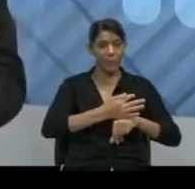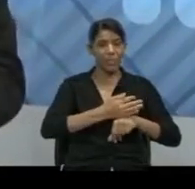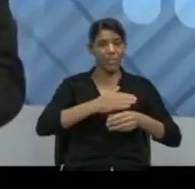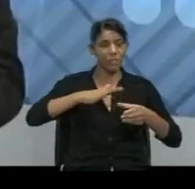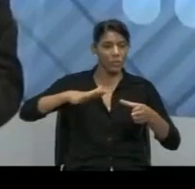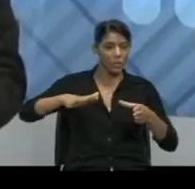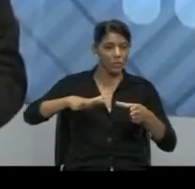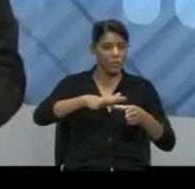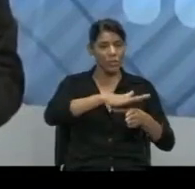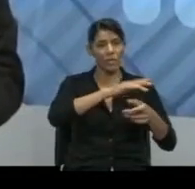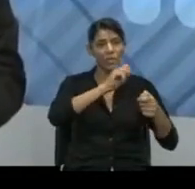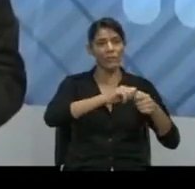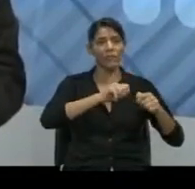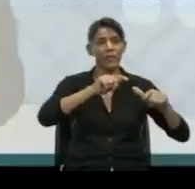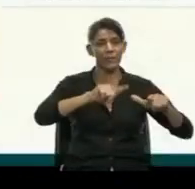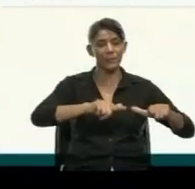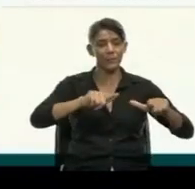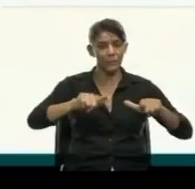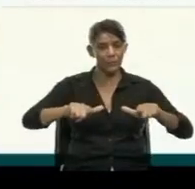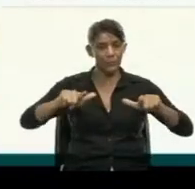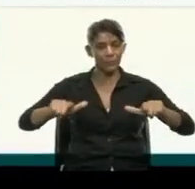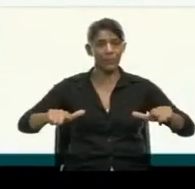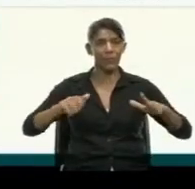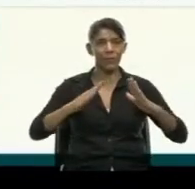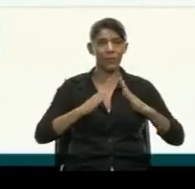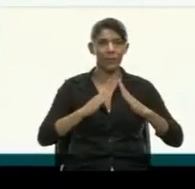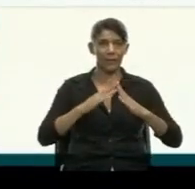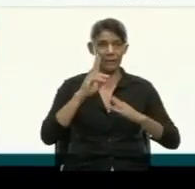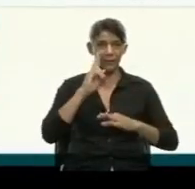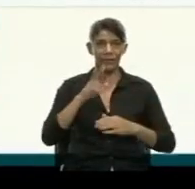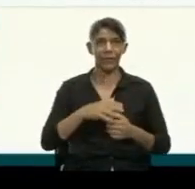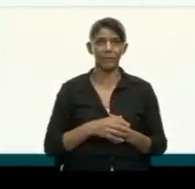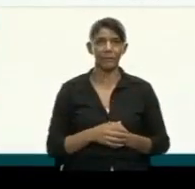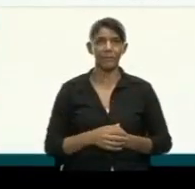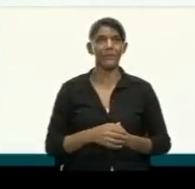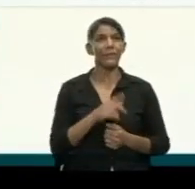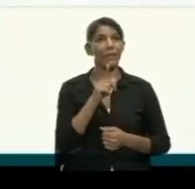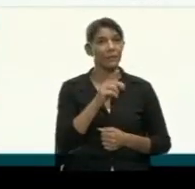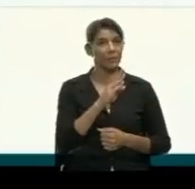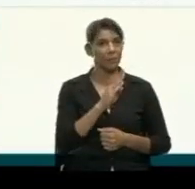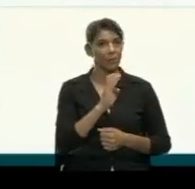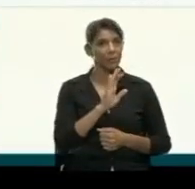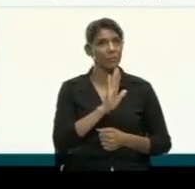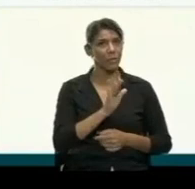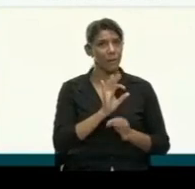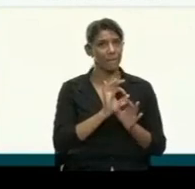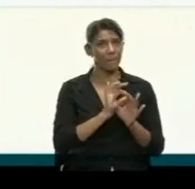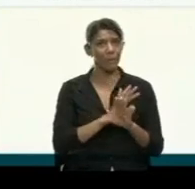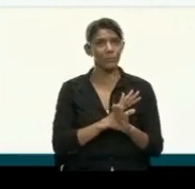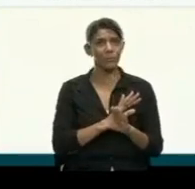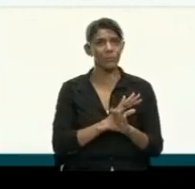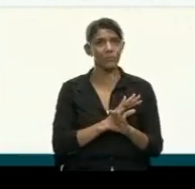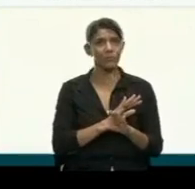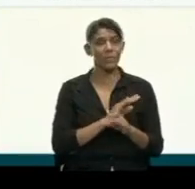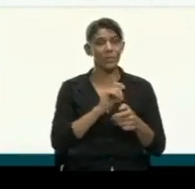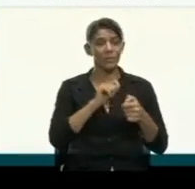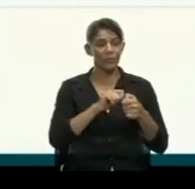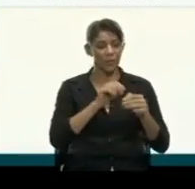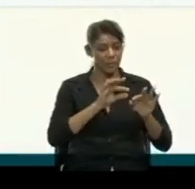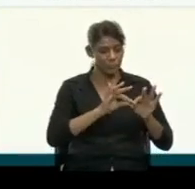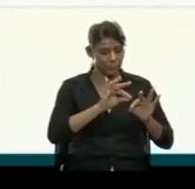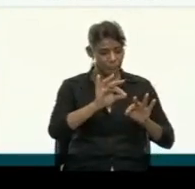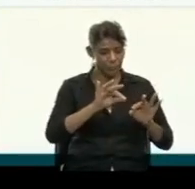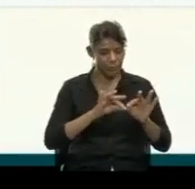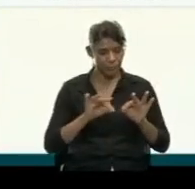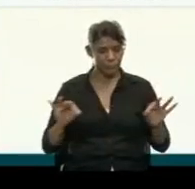Tudo bem? Então, retornando para o quadro, ali a gente vê o baldrame já pronto. Então, fez o gabarito,